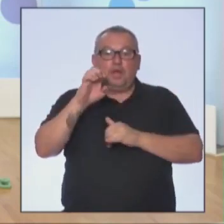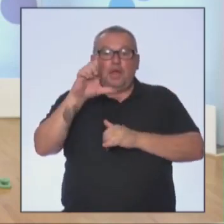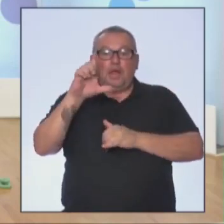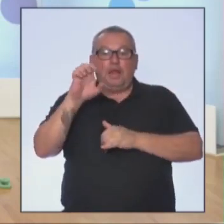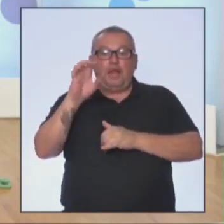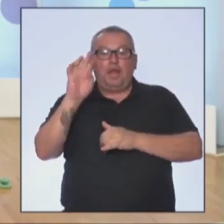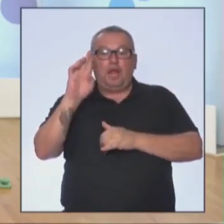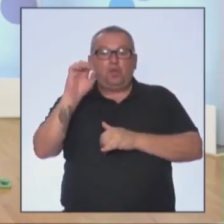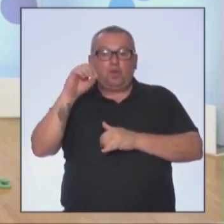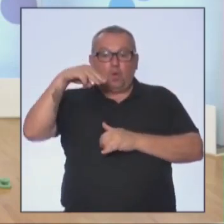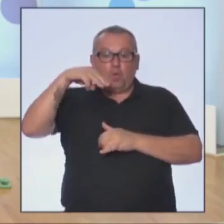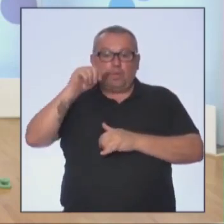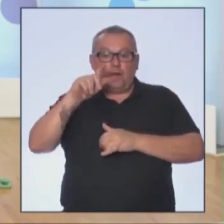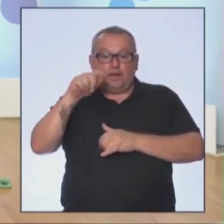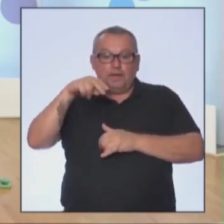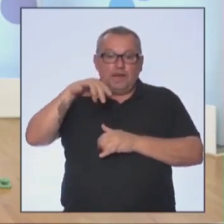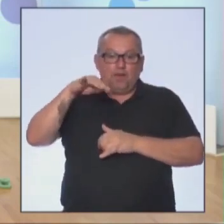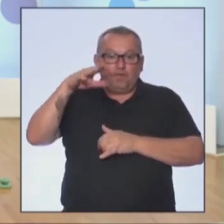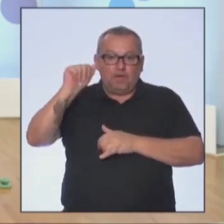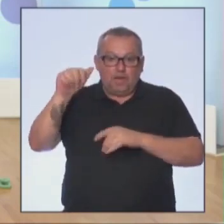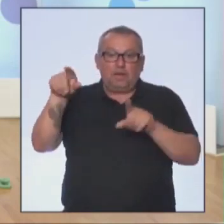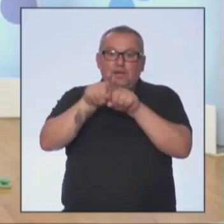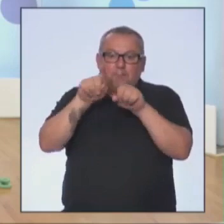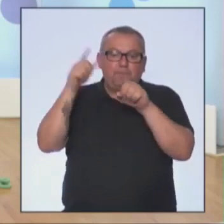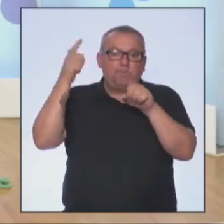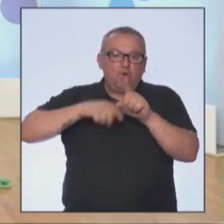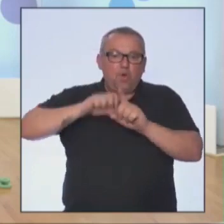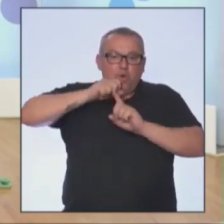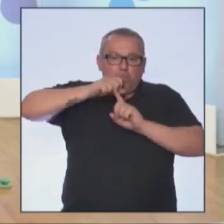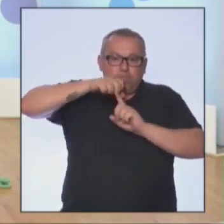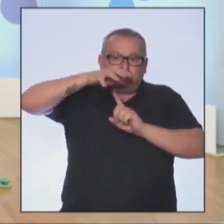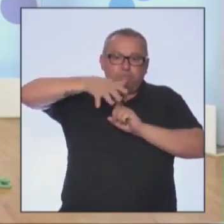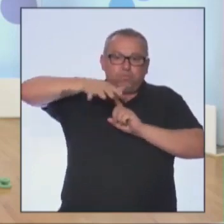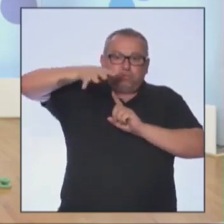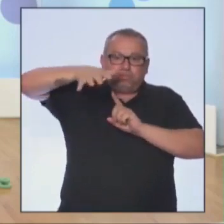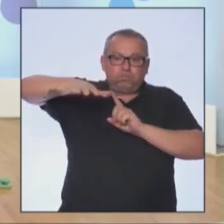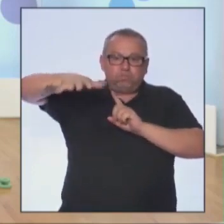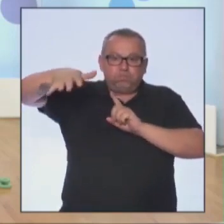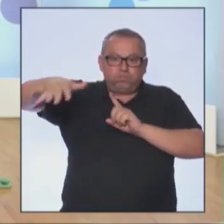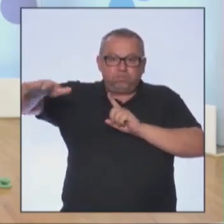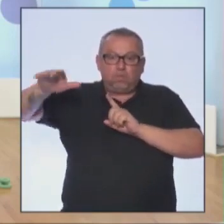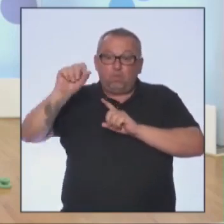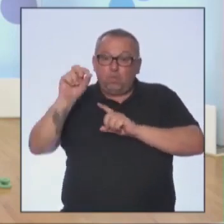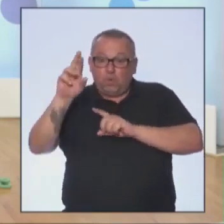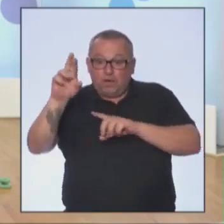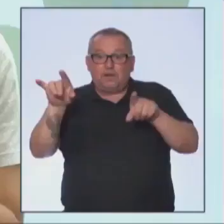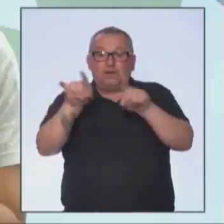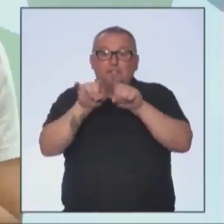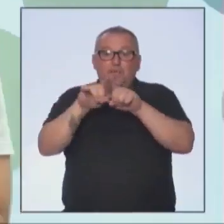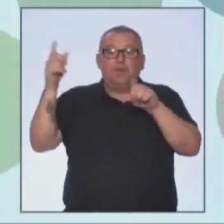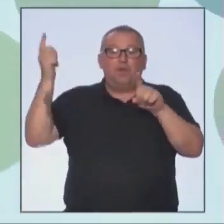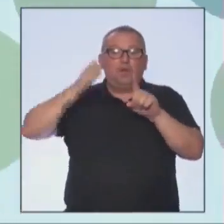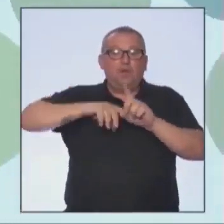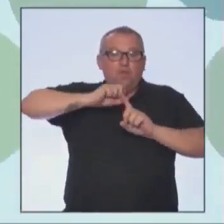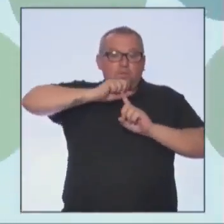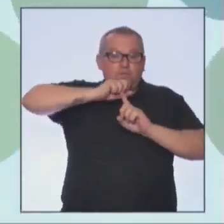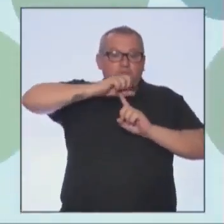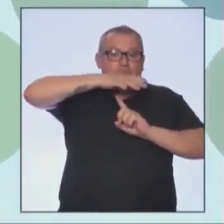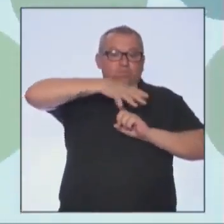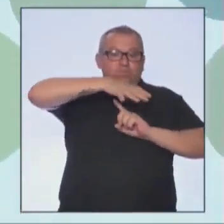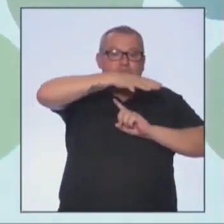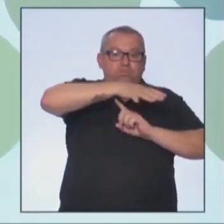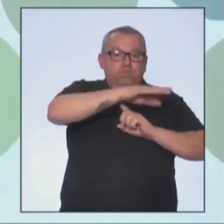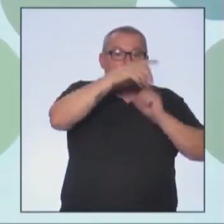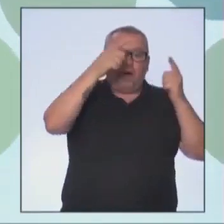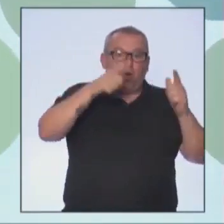ondas eletromagnéticas, elas, além de conseguir se propagar em meios materiais, como é o caso do ar, elas também podem se propagar no vácuo, ou